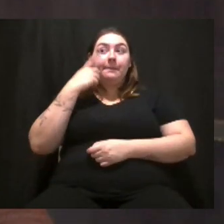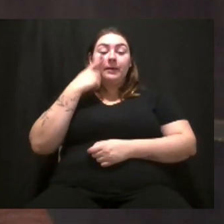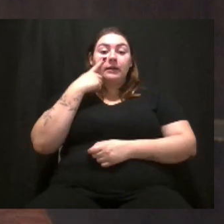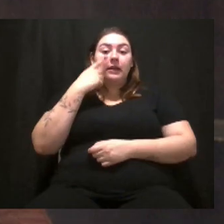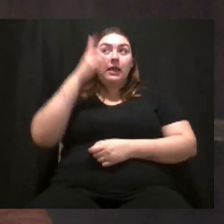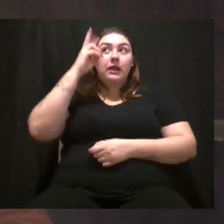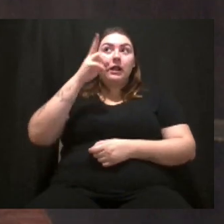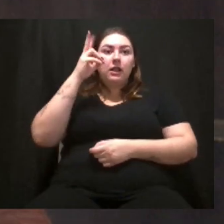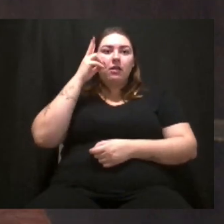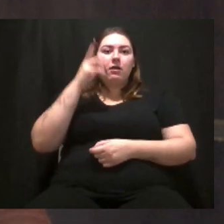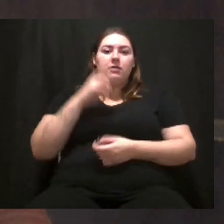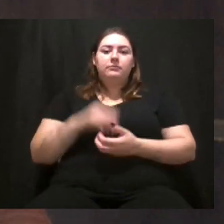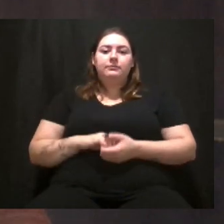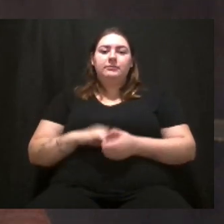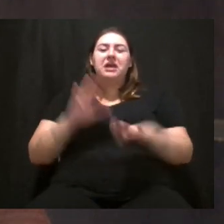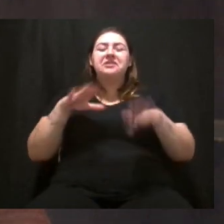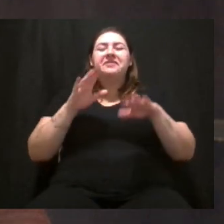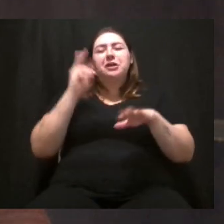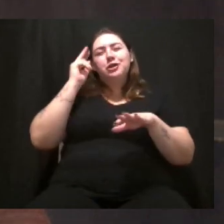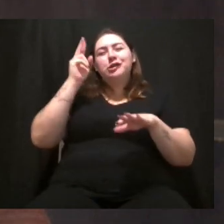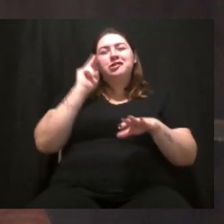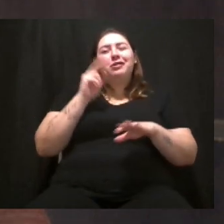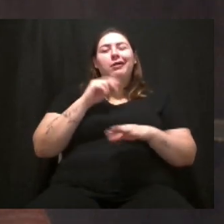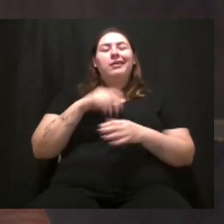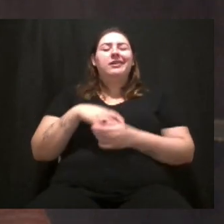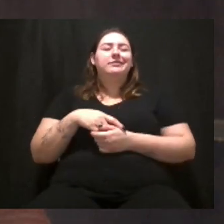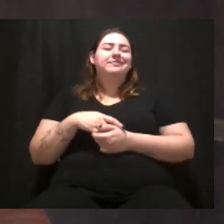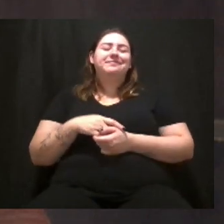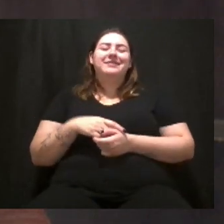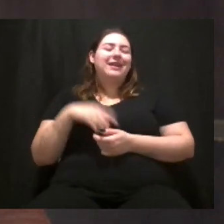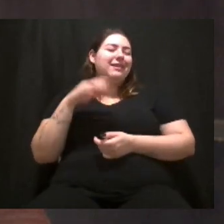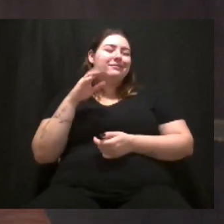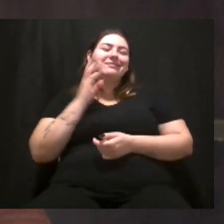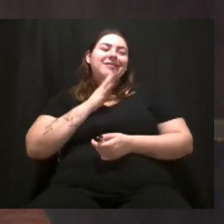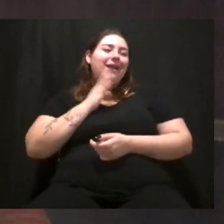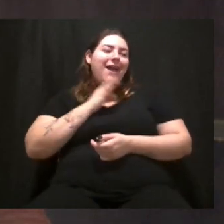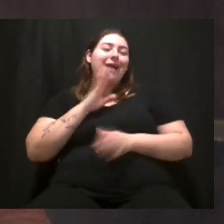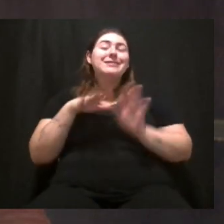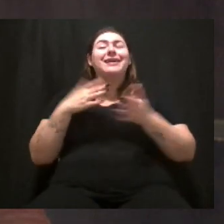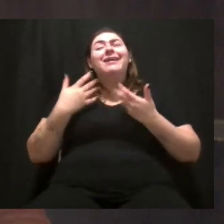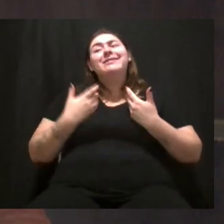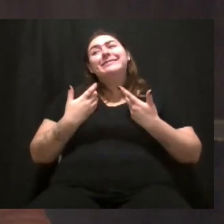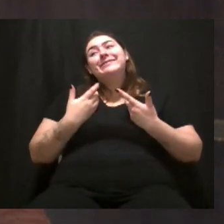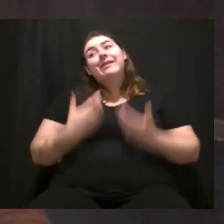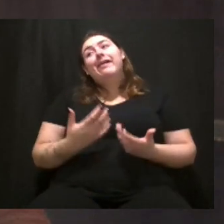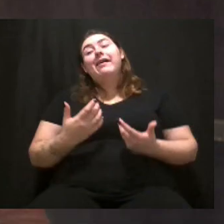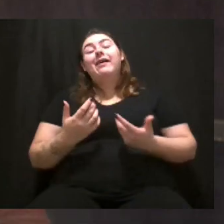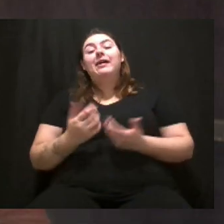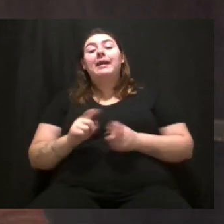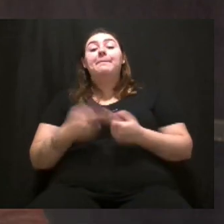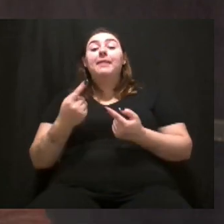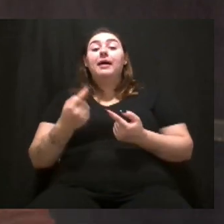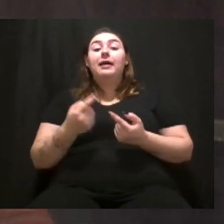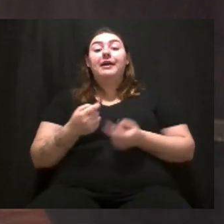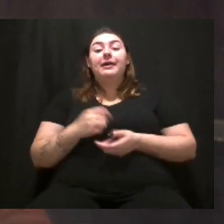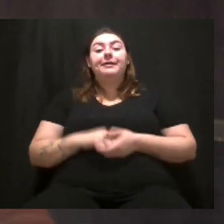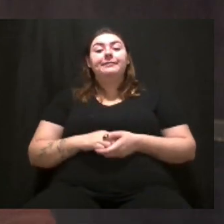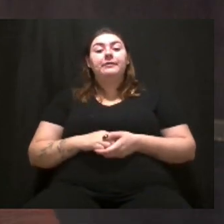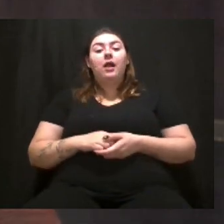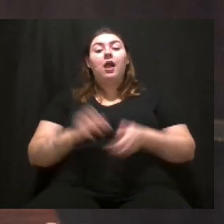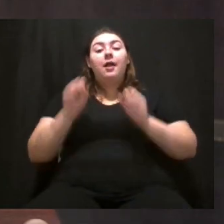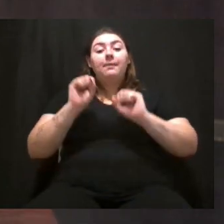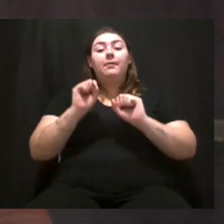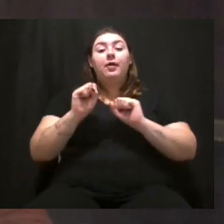sejam aquelas histórias bobinhas, que às vezes a gente fica meio cansado até de ouvir, né? Mas para que possa abrir esse caminho do diálogo,